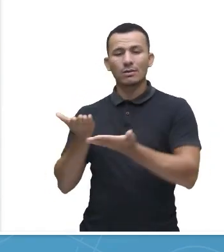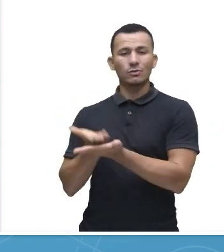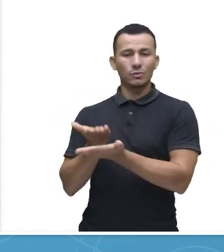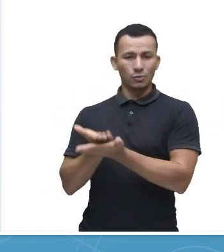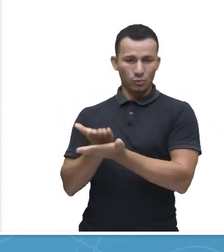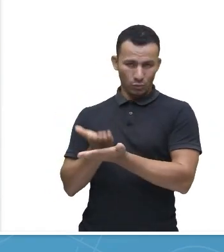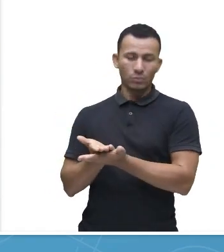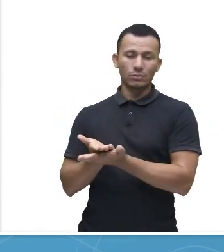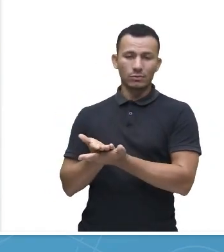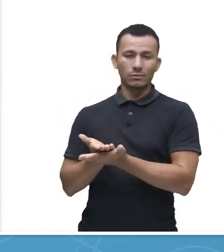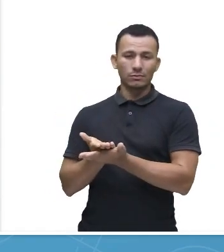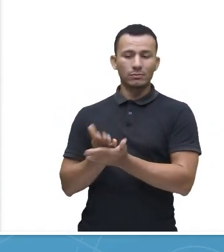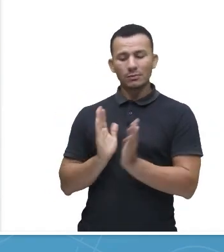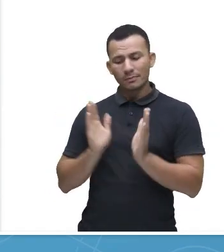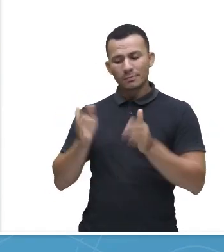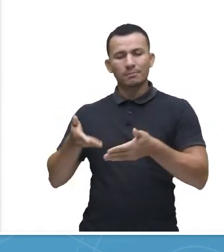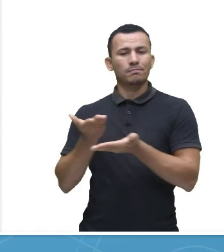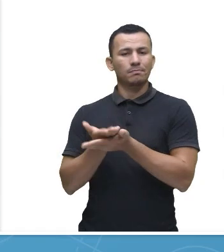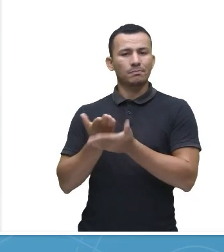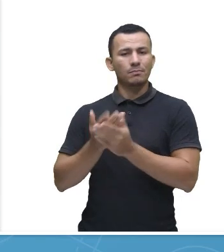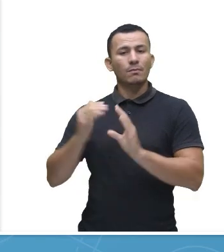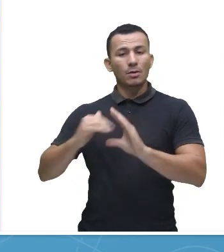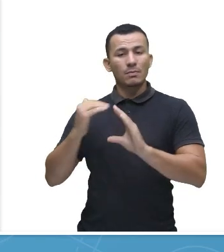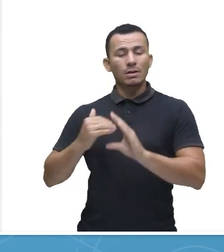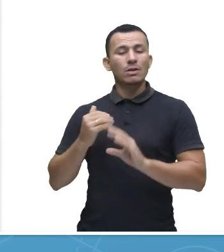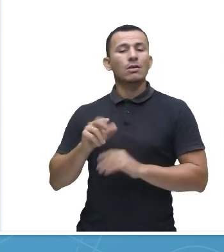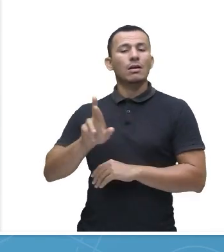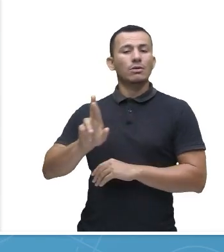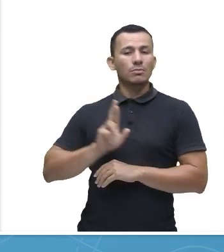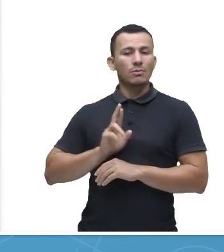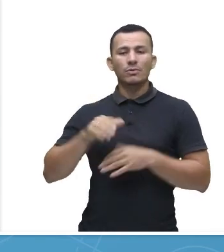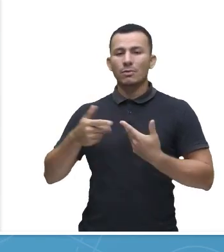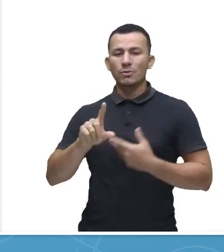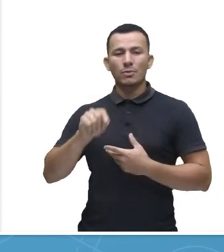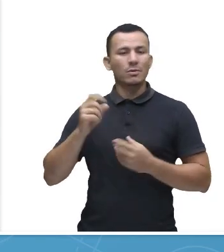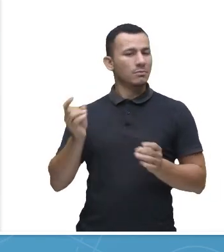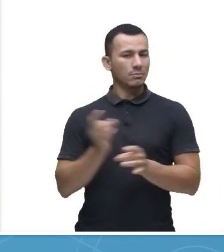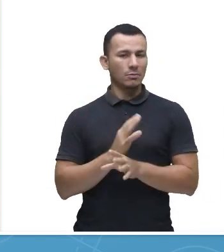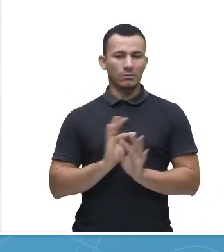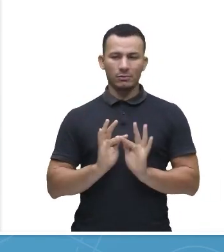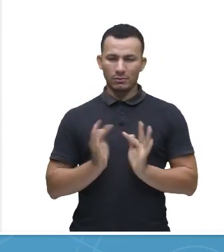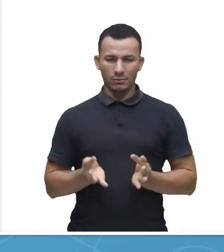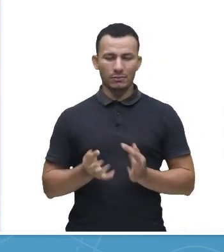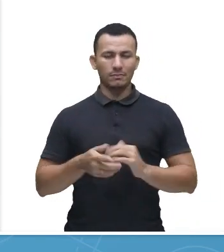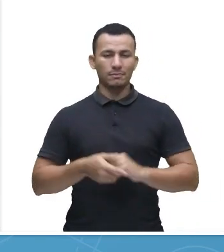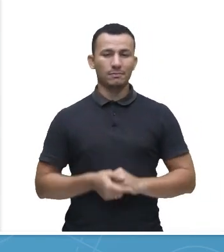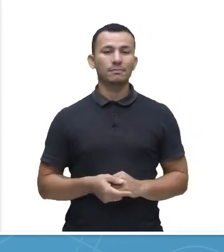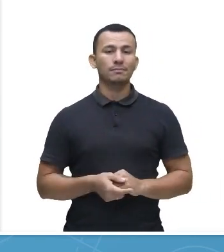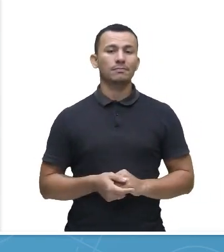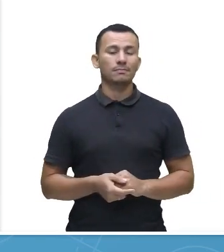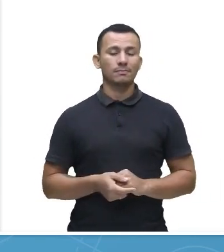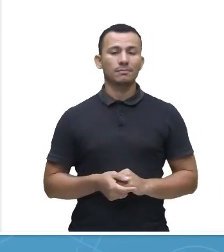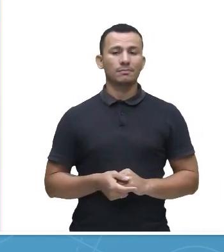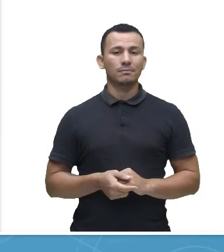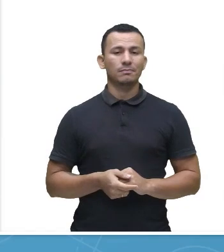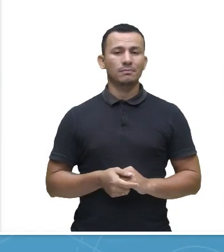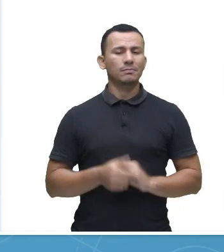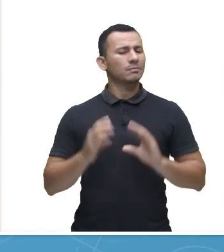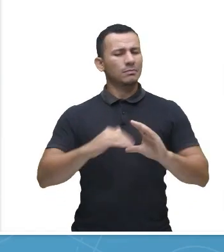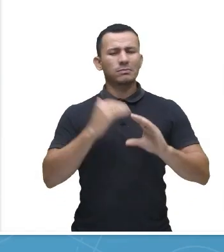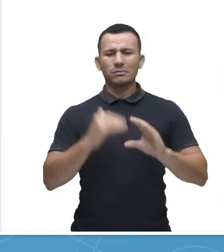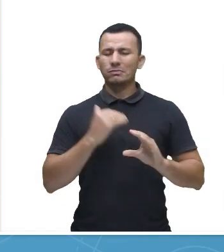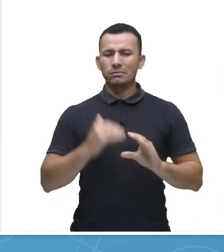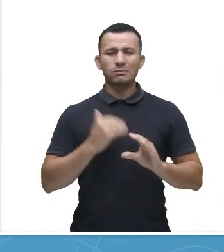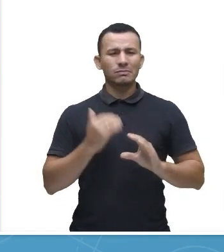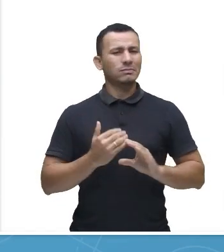é bom a gente se focar, somente colocar as respostas das questões, tá bom? E aí, muita gente falando, mensagem